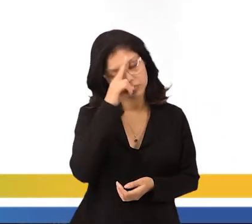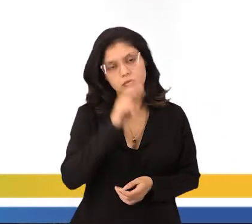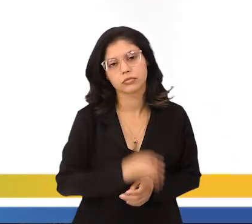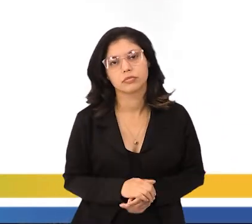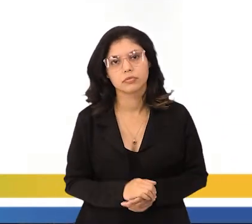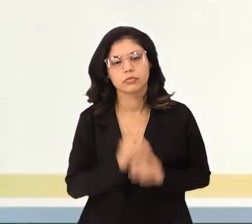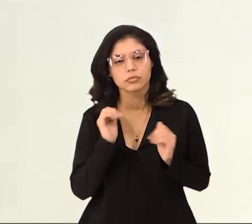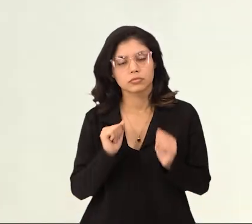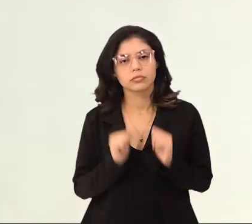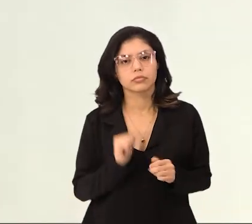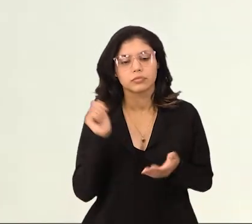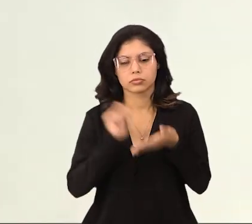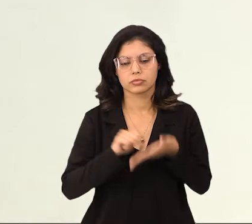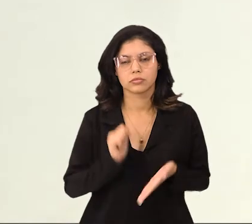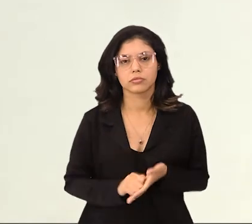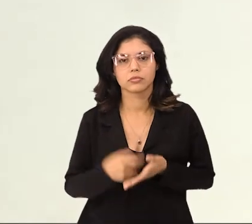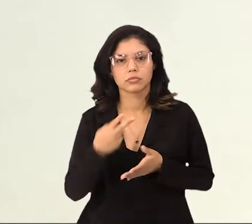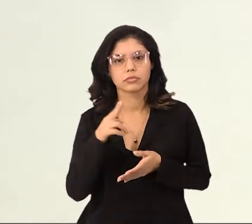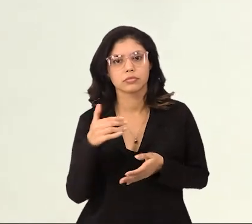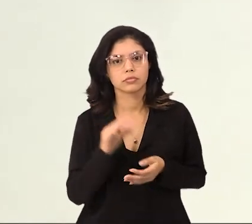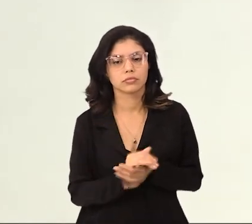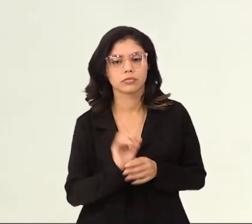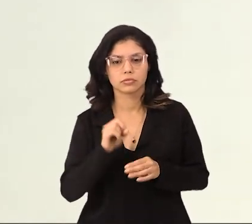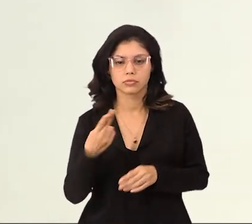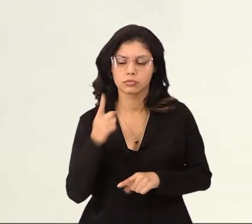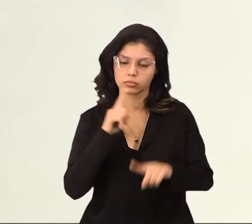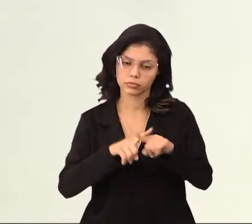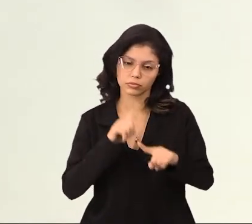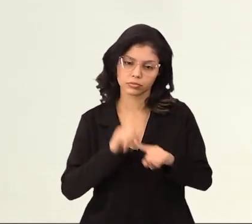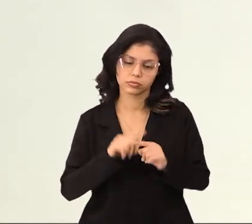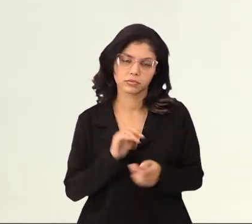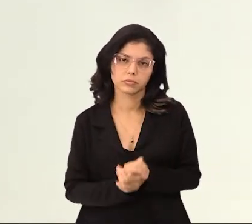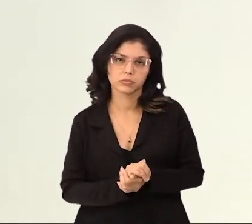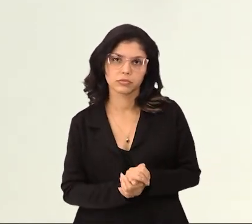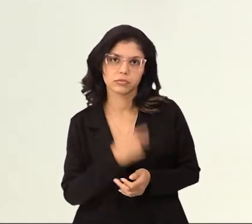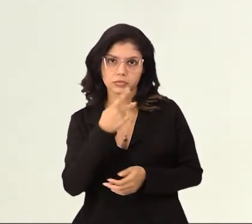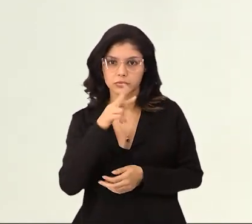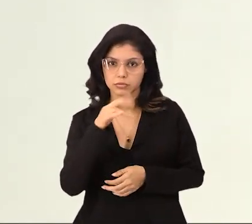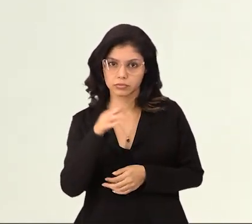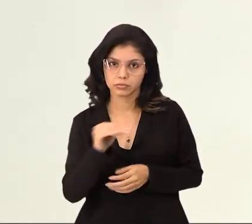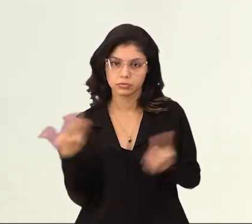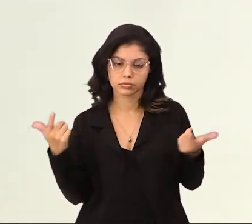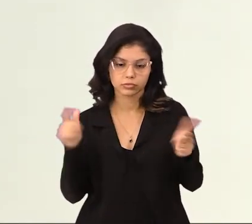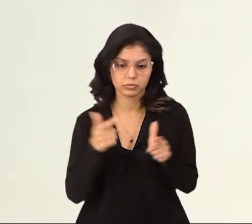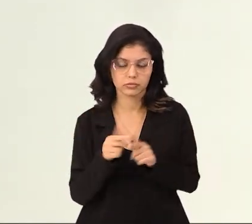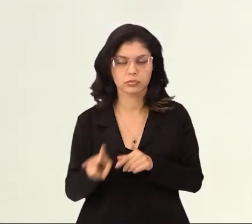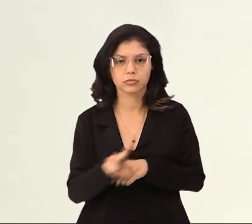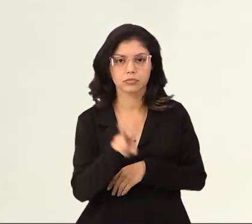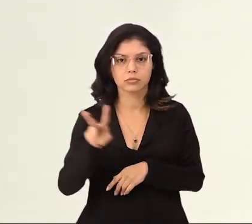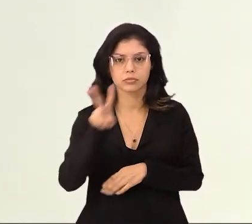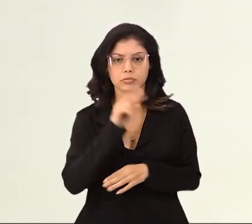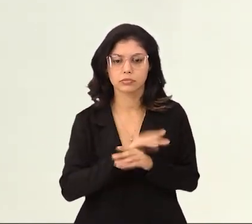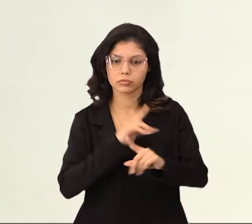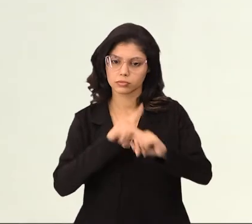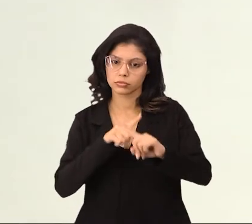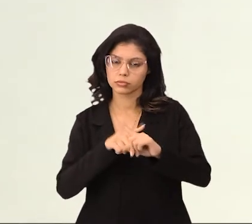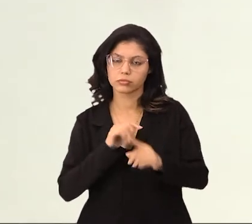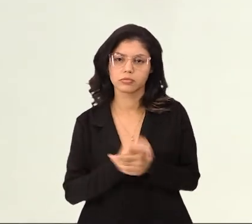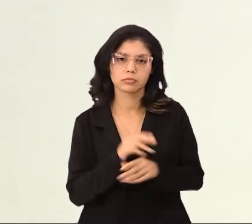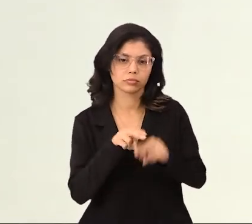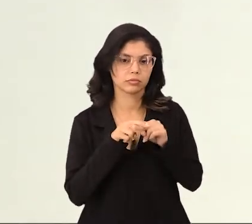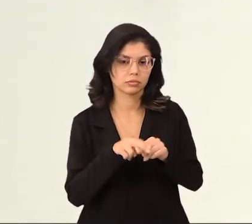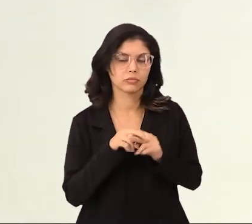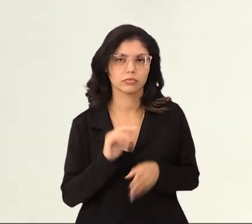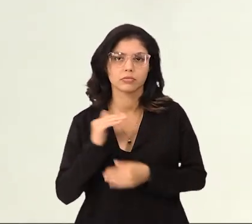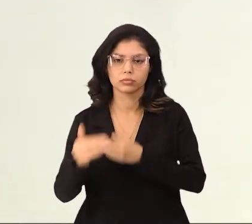né, que eu posso escrever ou na forma de potência ou de multiplicação. A potência veio para diminuir o tamanho dos cálculos relacionados à multiplicação. Por isso que é